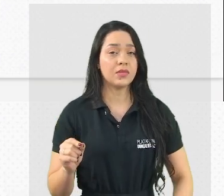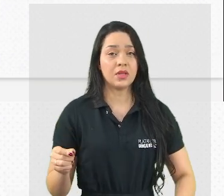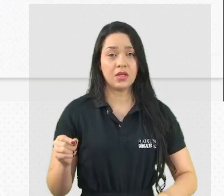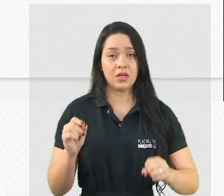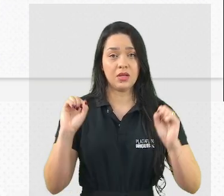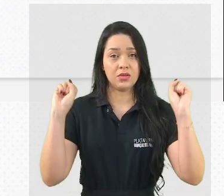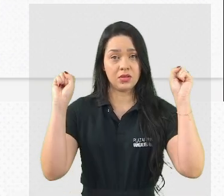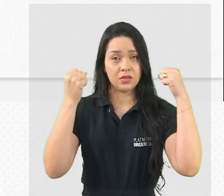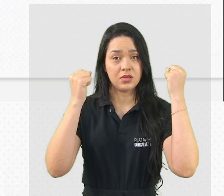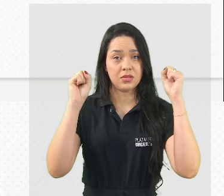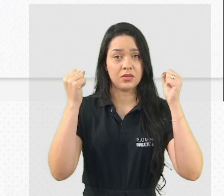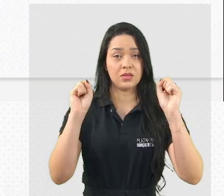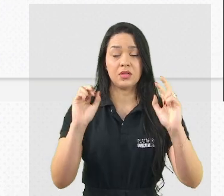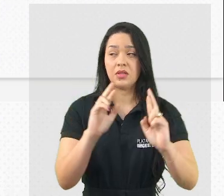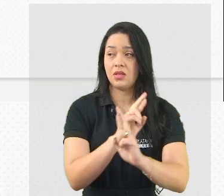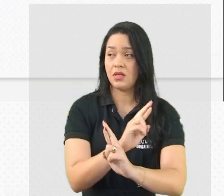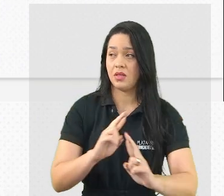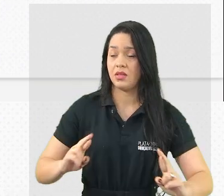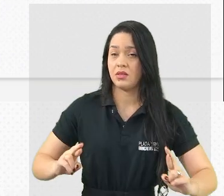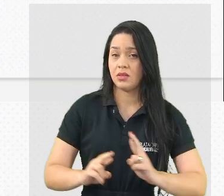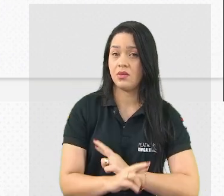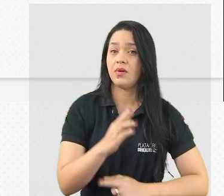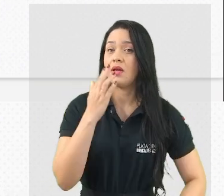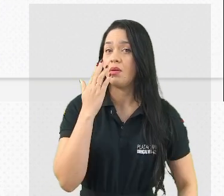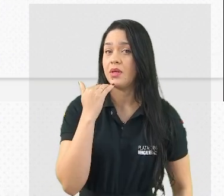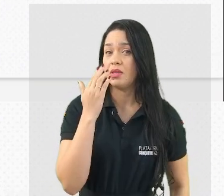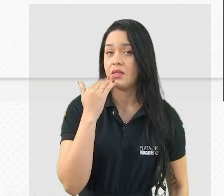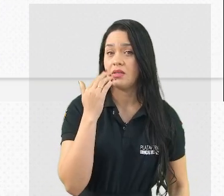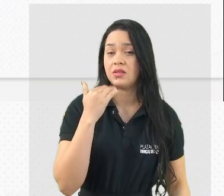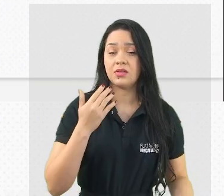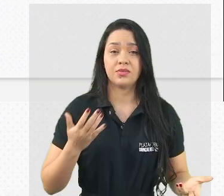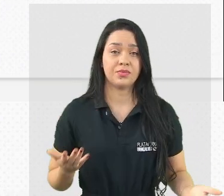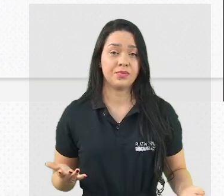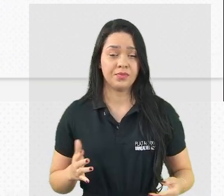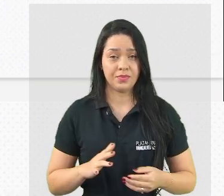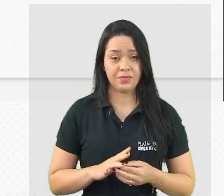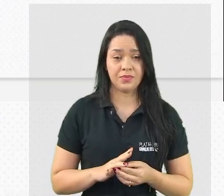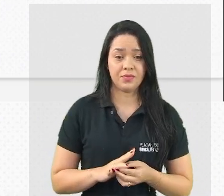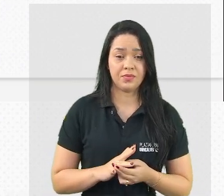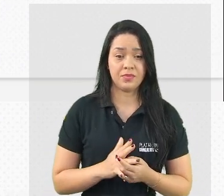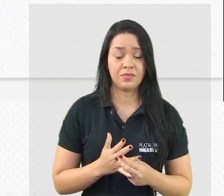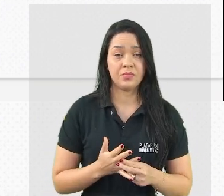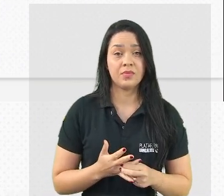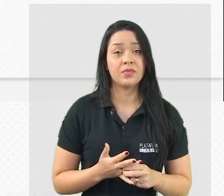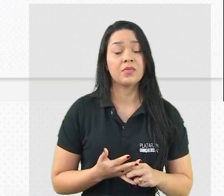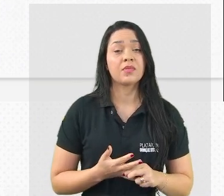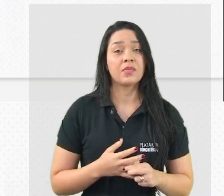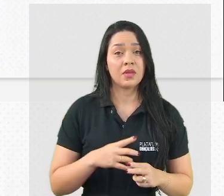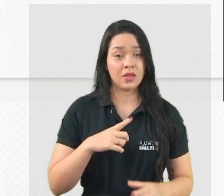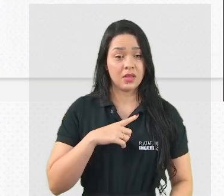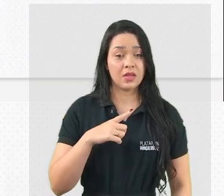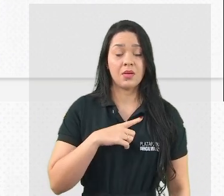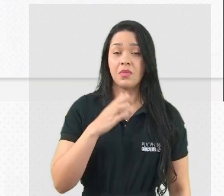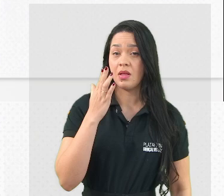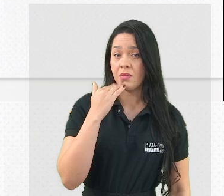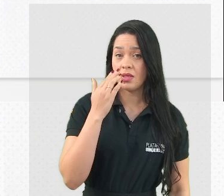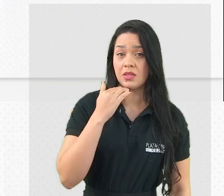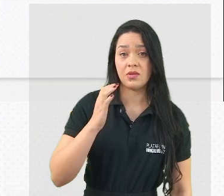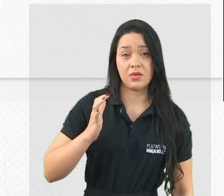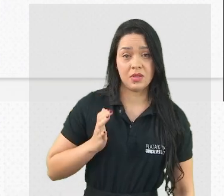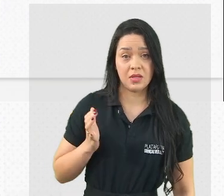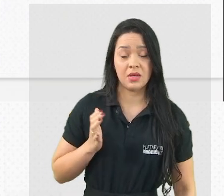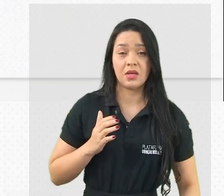física preza em relação à alimentação do indivíduo? Que todo mundo tenha uma alimentação rica